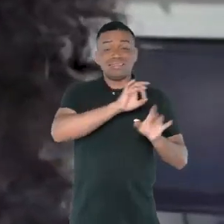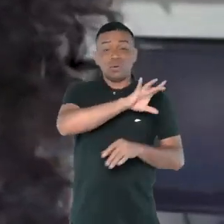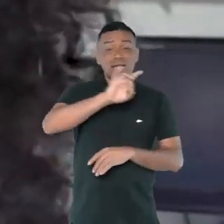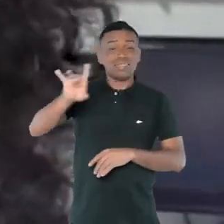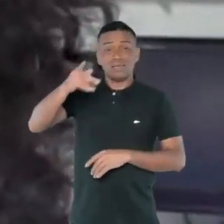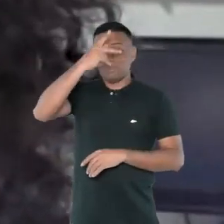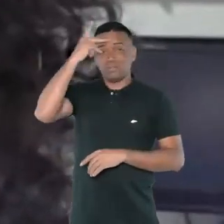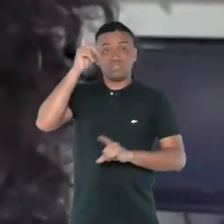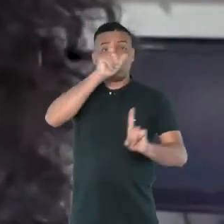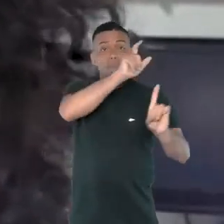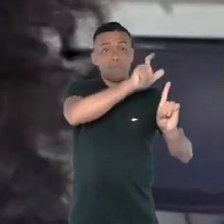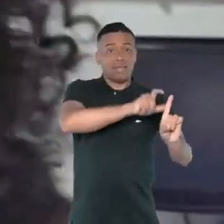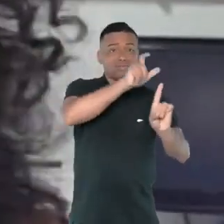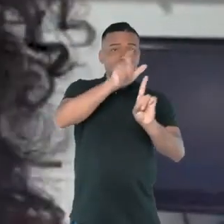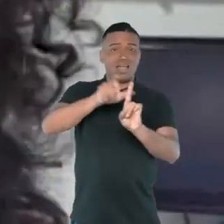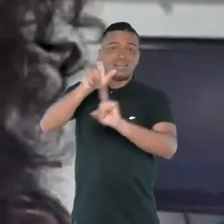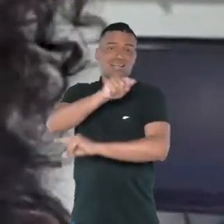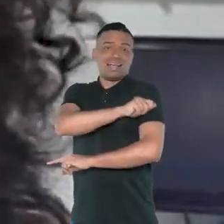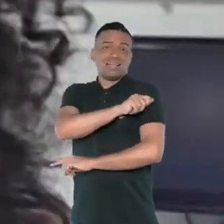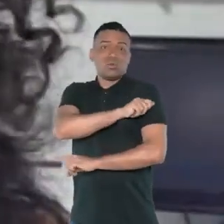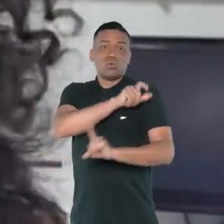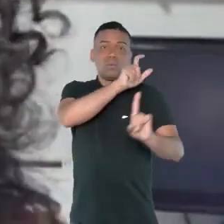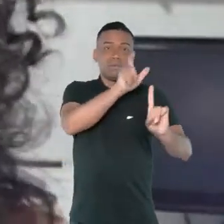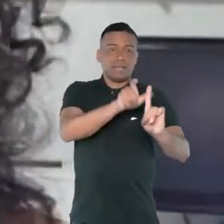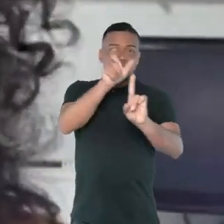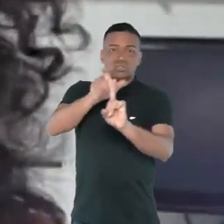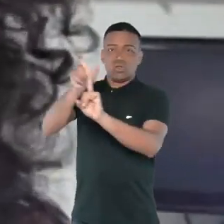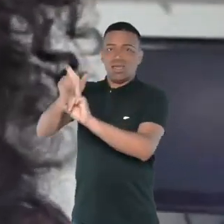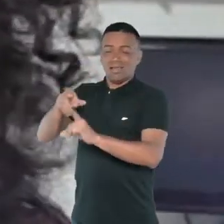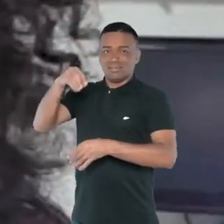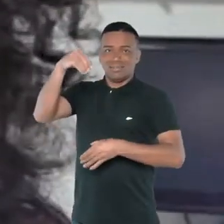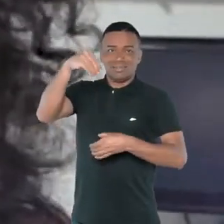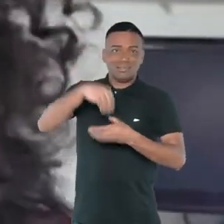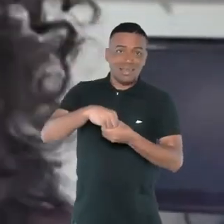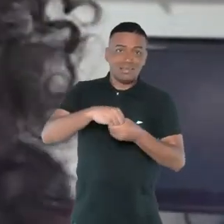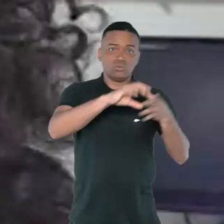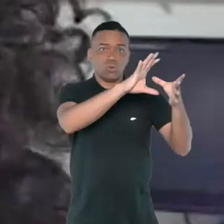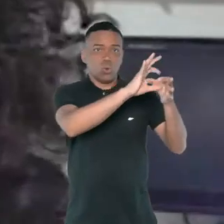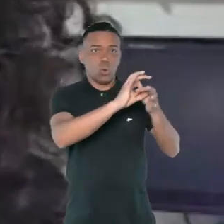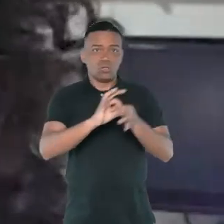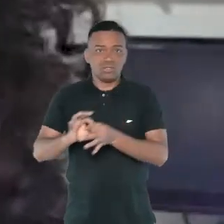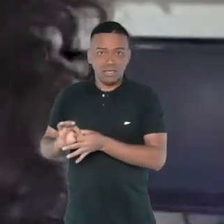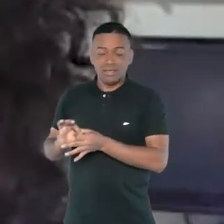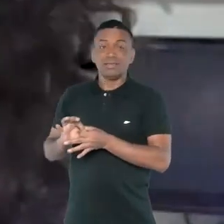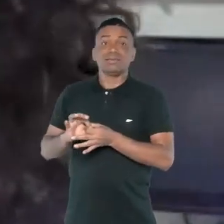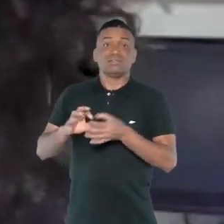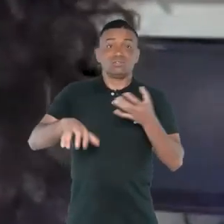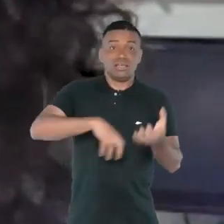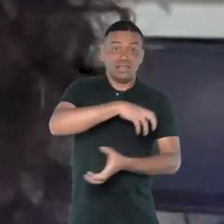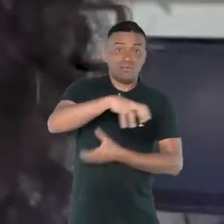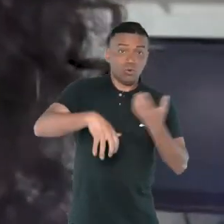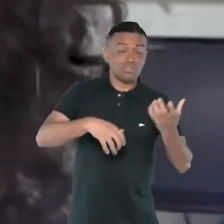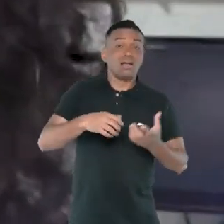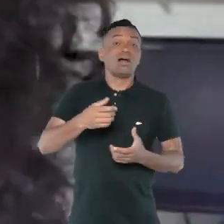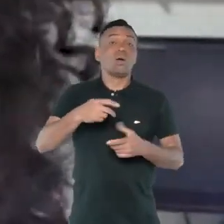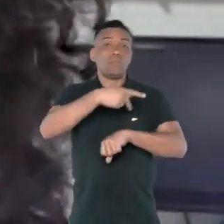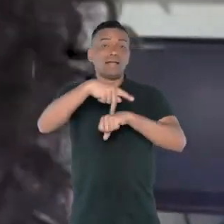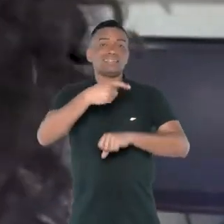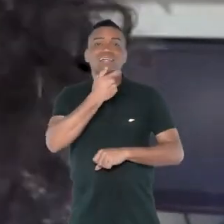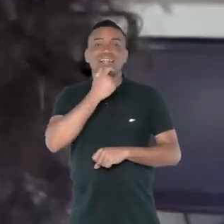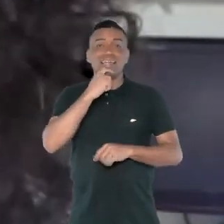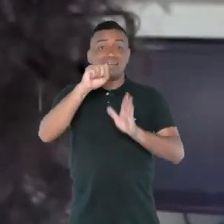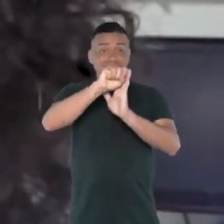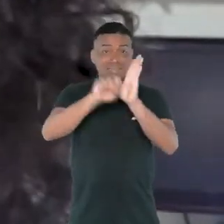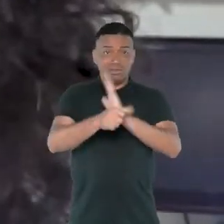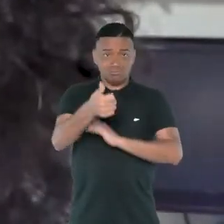eu fiz com eles uma dinâmica, cada um tinha um personagem, então eu criei um personagem para cada aluno. Cada personagem estava inserido nesse contexto